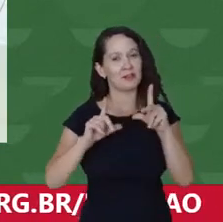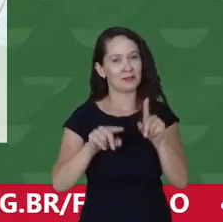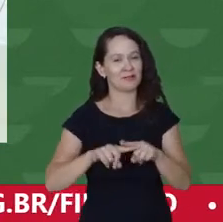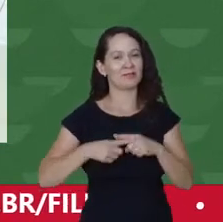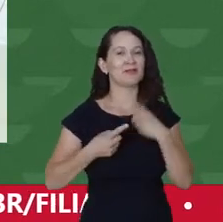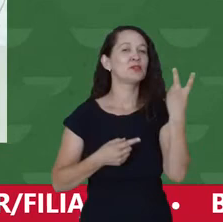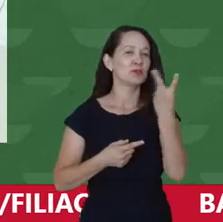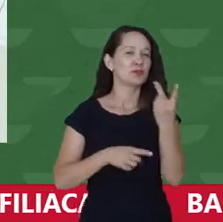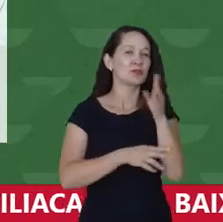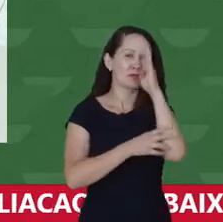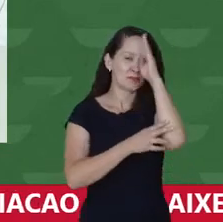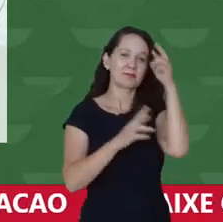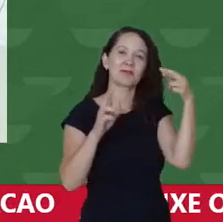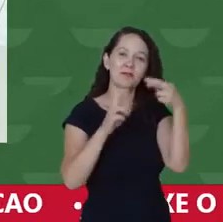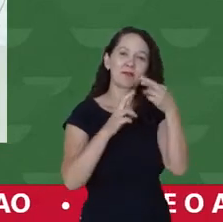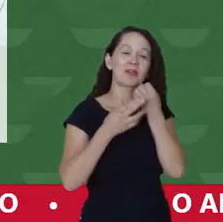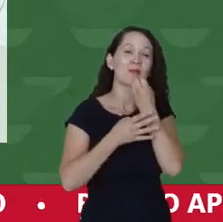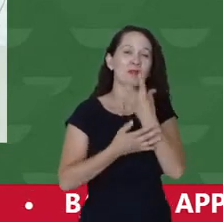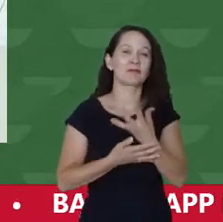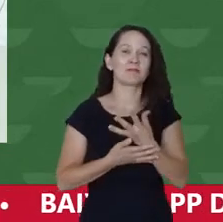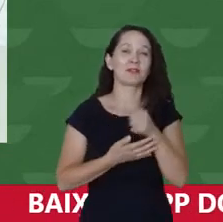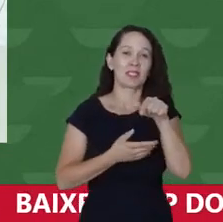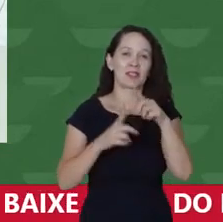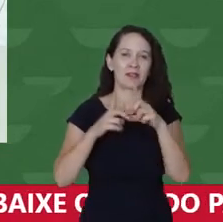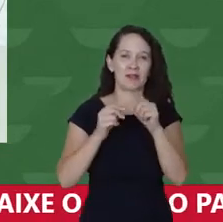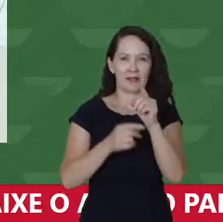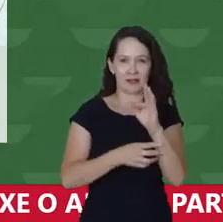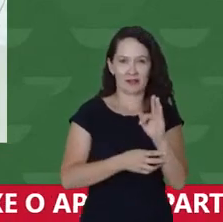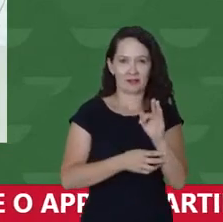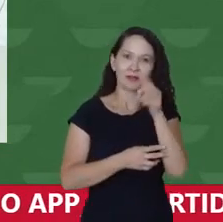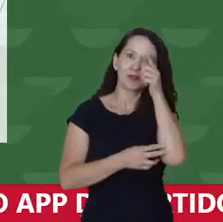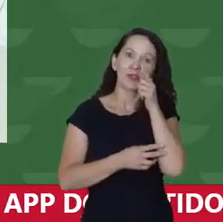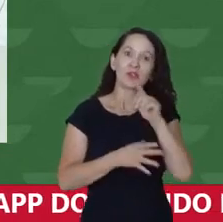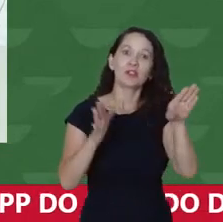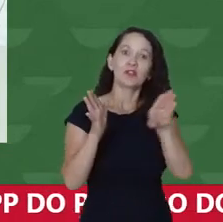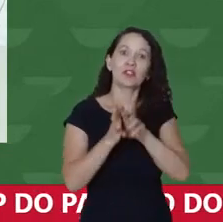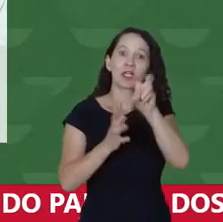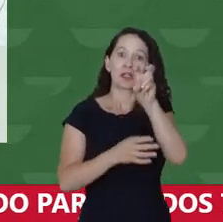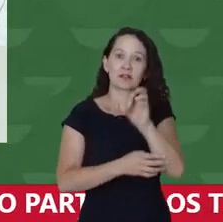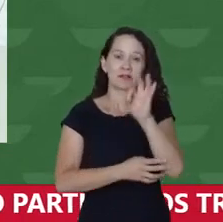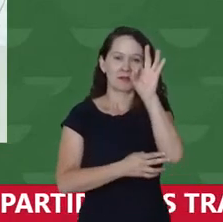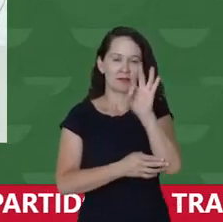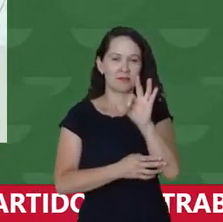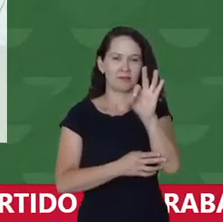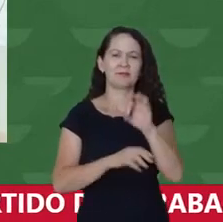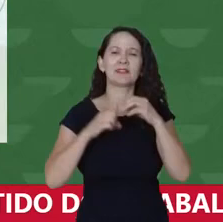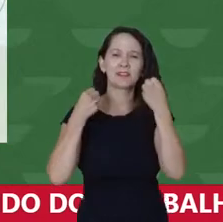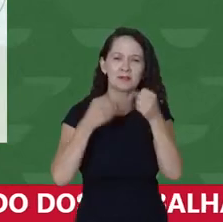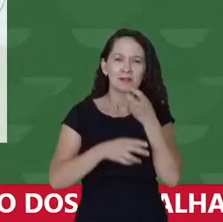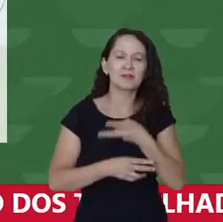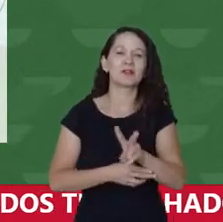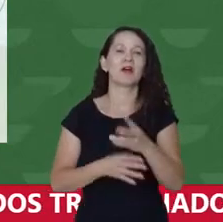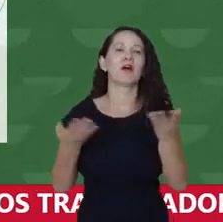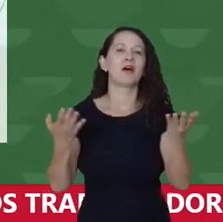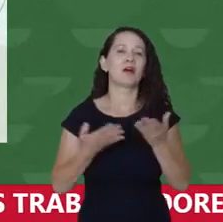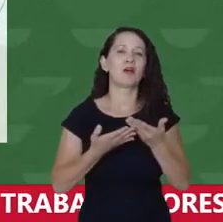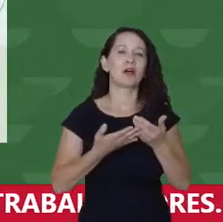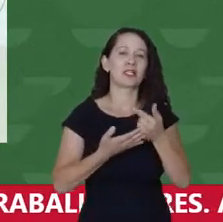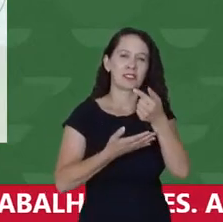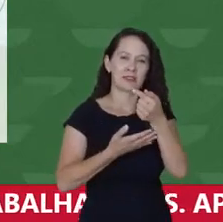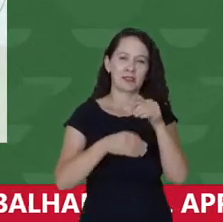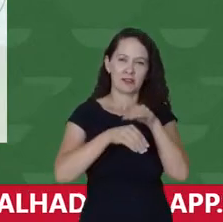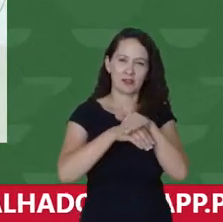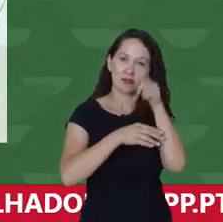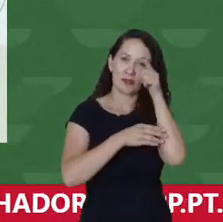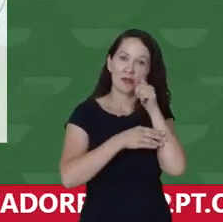eles estão nos representam muitíssimo bem aqui no DF. E conseguimos chegar a 50%, e é isso que precisamos fazer. Agora, às 19 horas, já